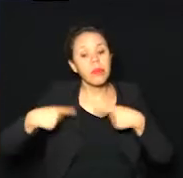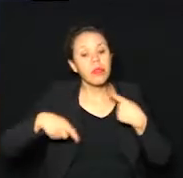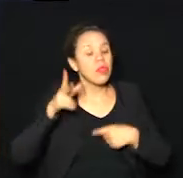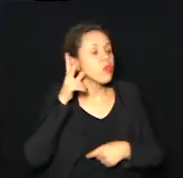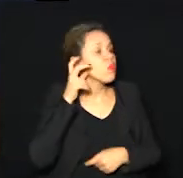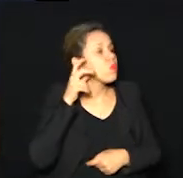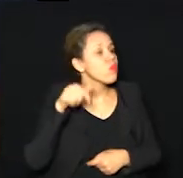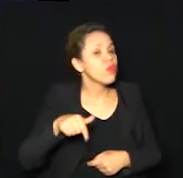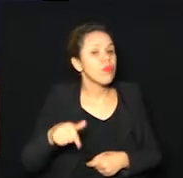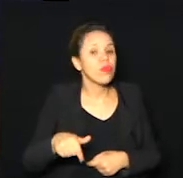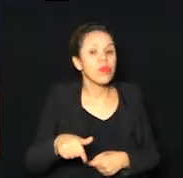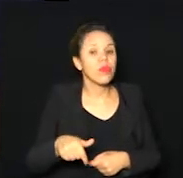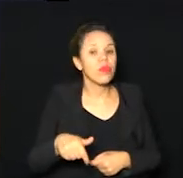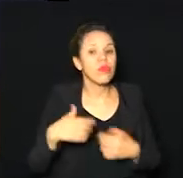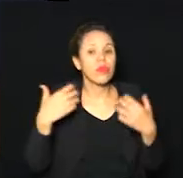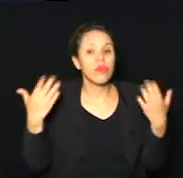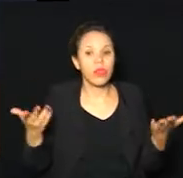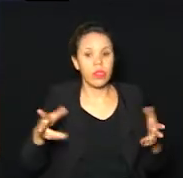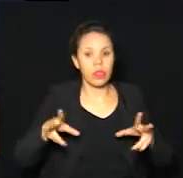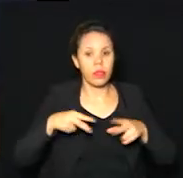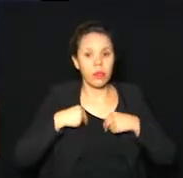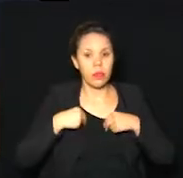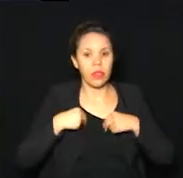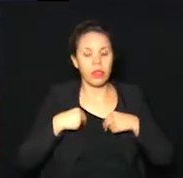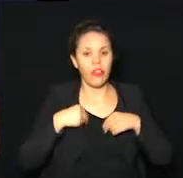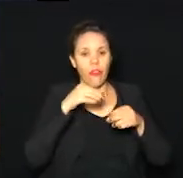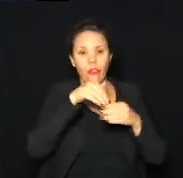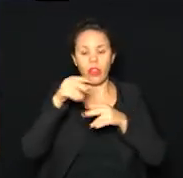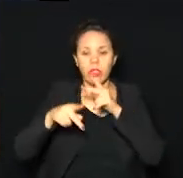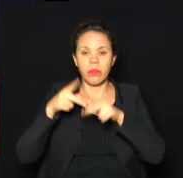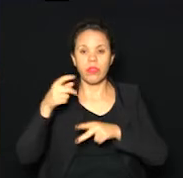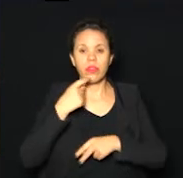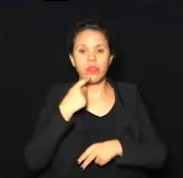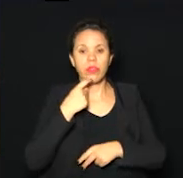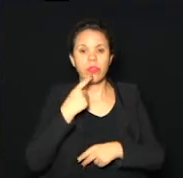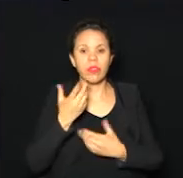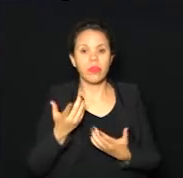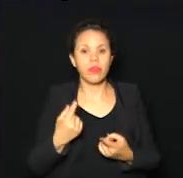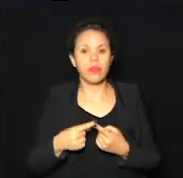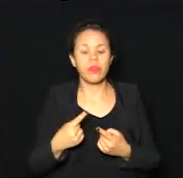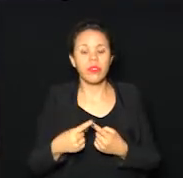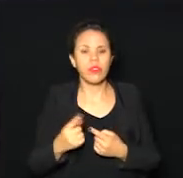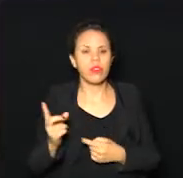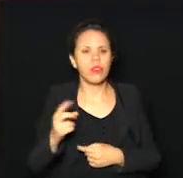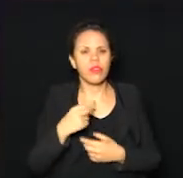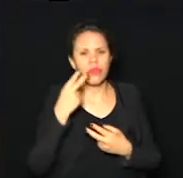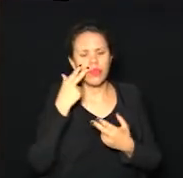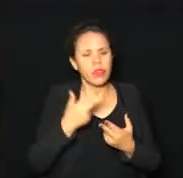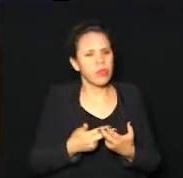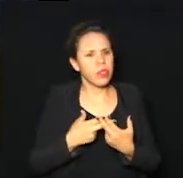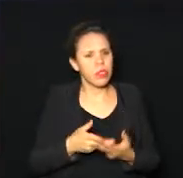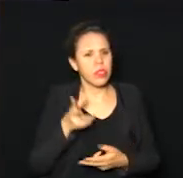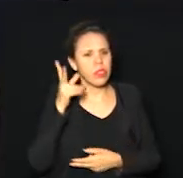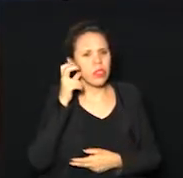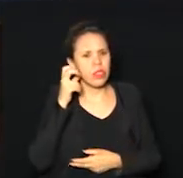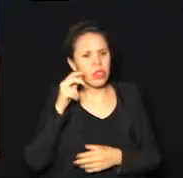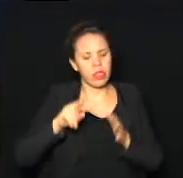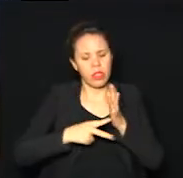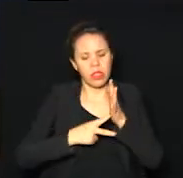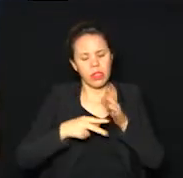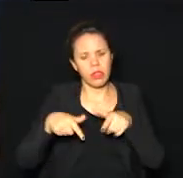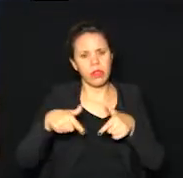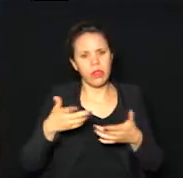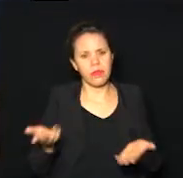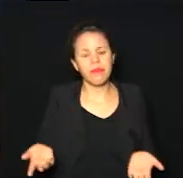gente? Será que eles merecem o voto da população de Campinas? Porque eles não têm paciência para ouvir um sindicalista, um